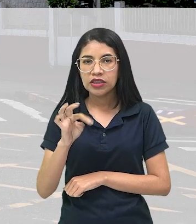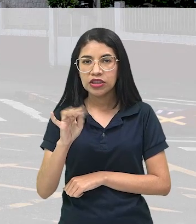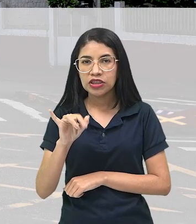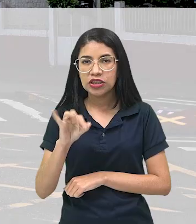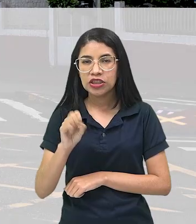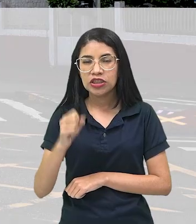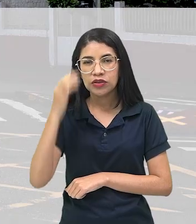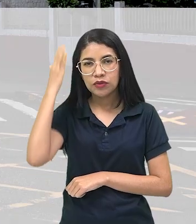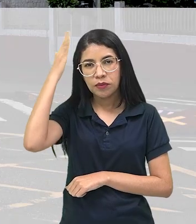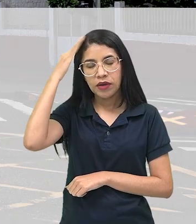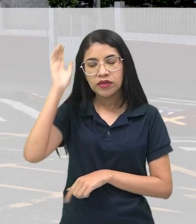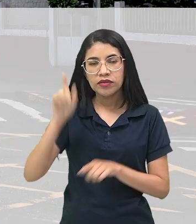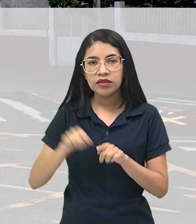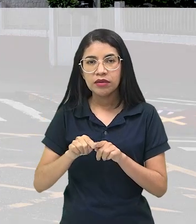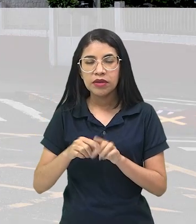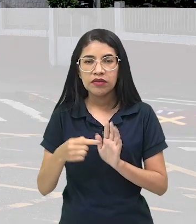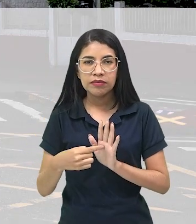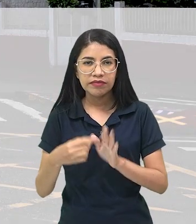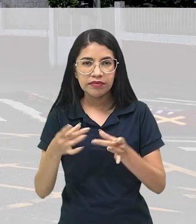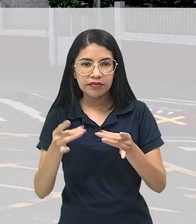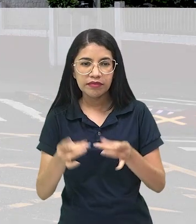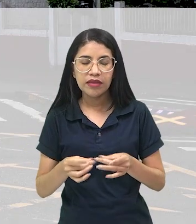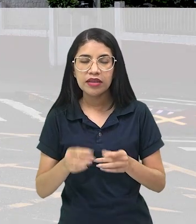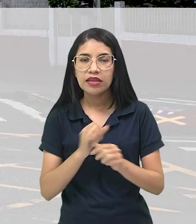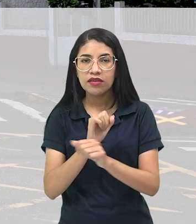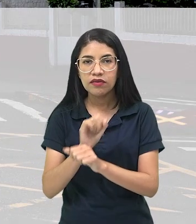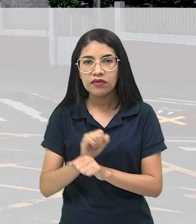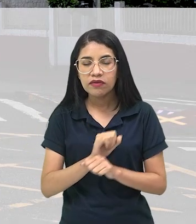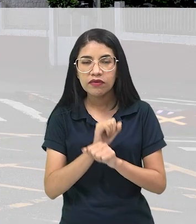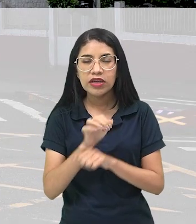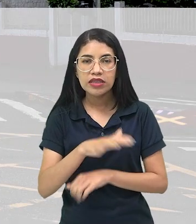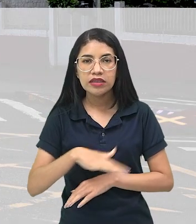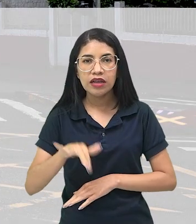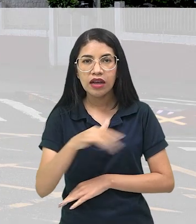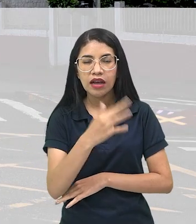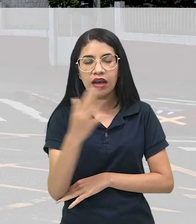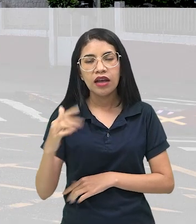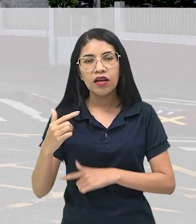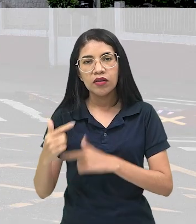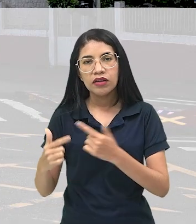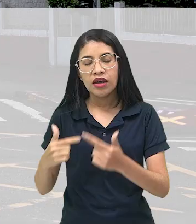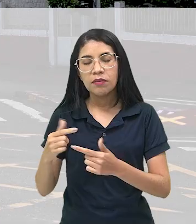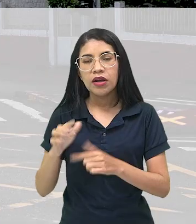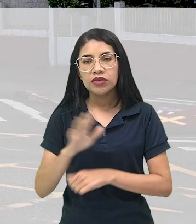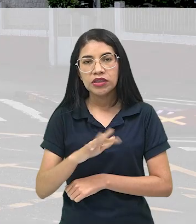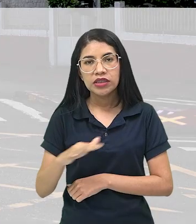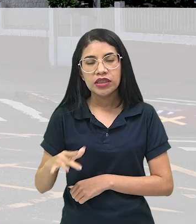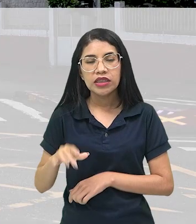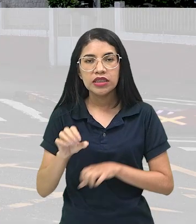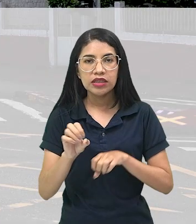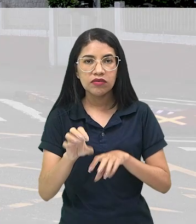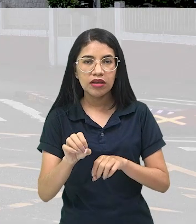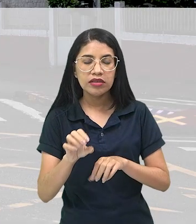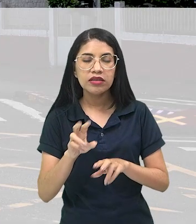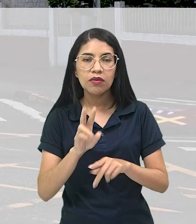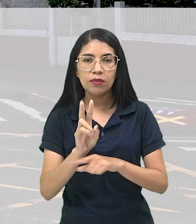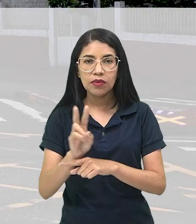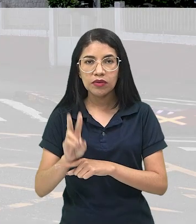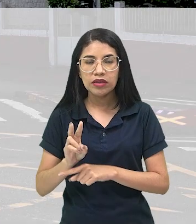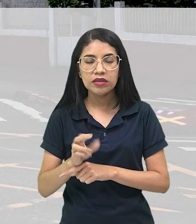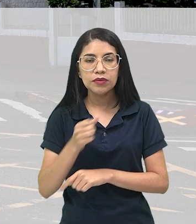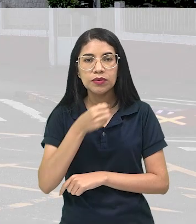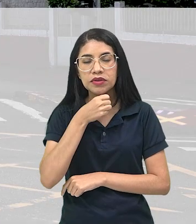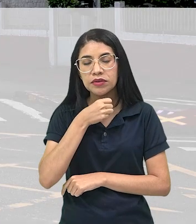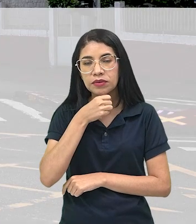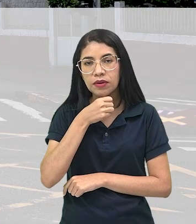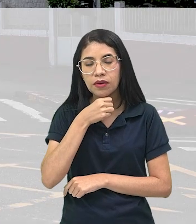outras causas, como a gente tem ali defesa do meio ambiente, trabalho infantil, educação, proteção às pessoas